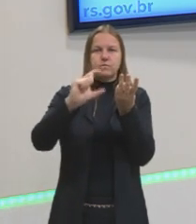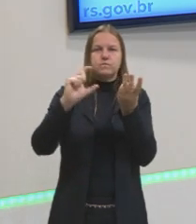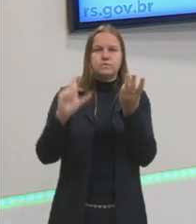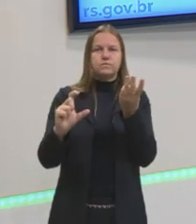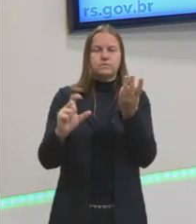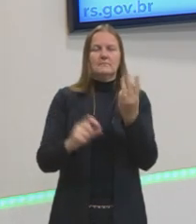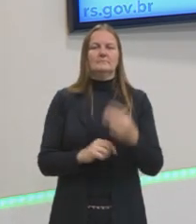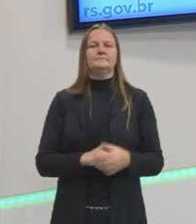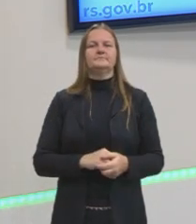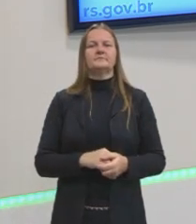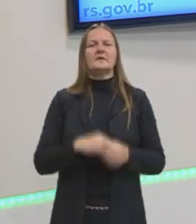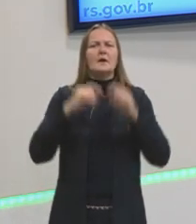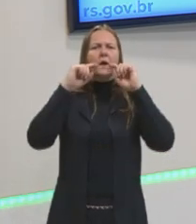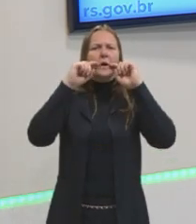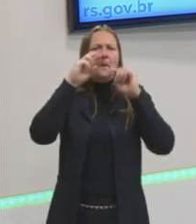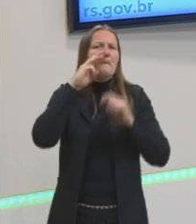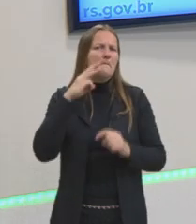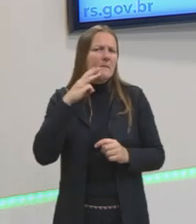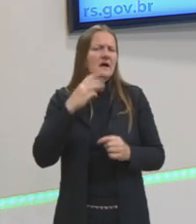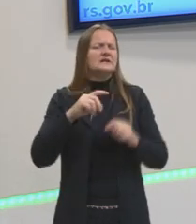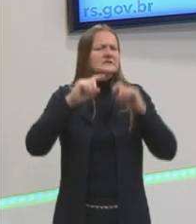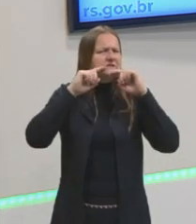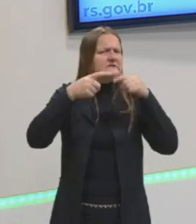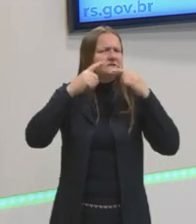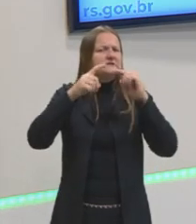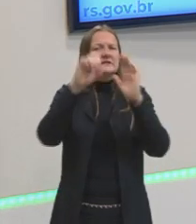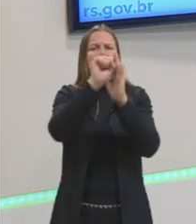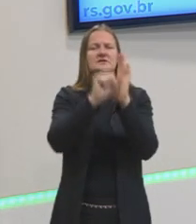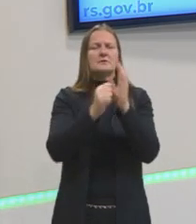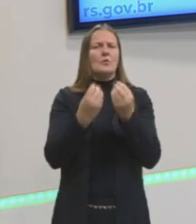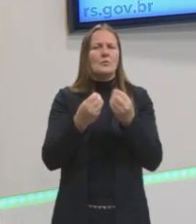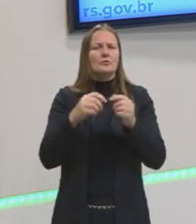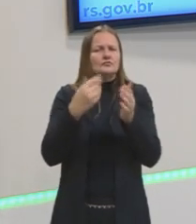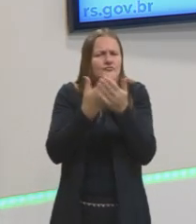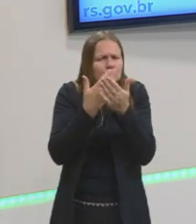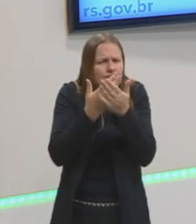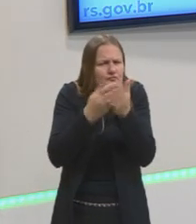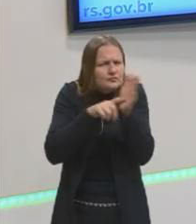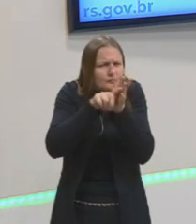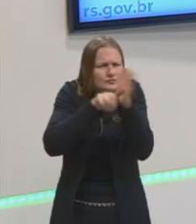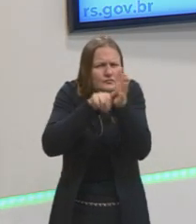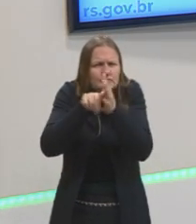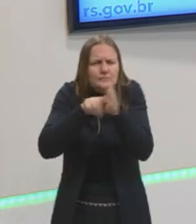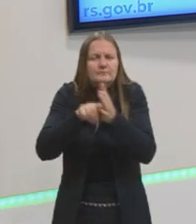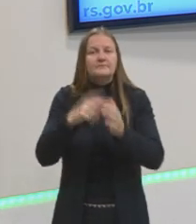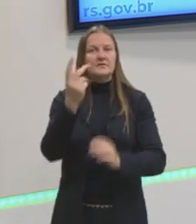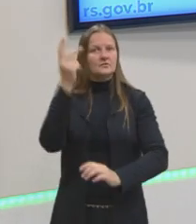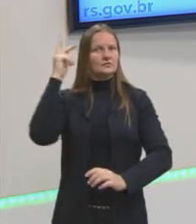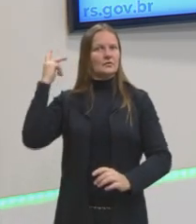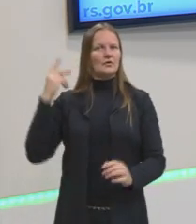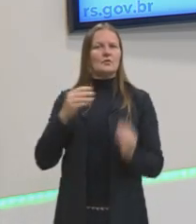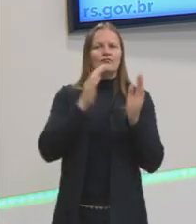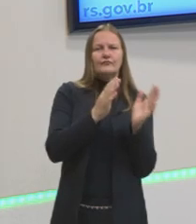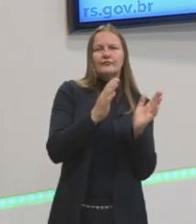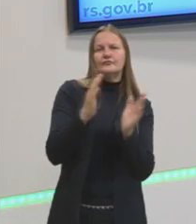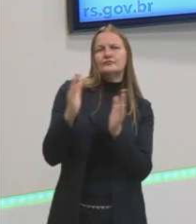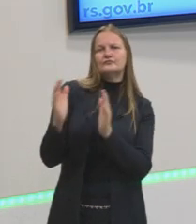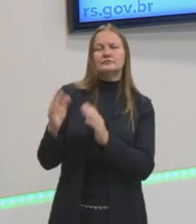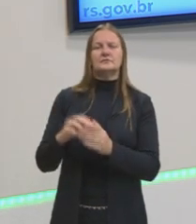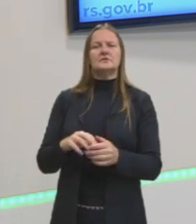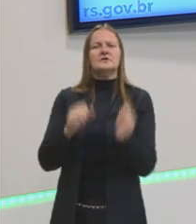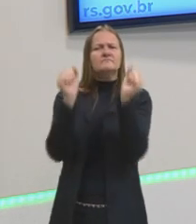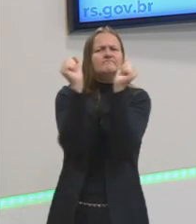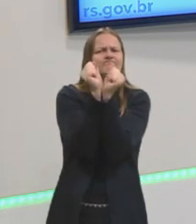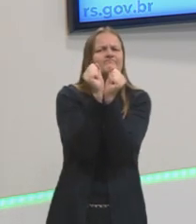é o Marcos vai criticar muito o sistema ele faz um estudo do trabalho né ele faz um estudo histórico dessa o que nós estamos antes